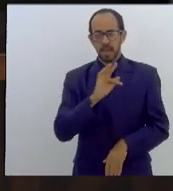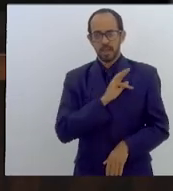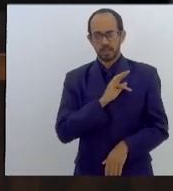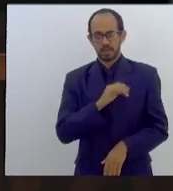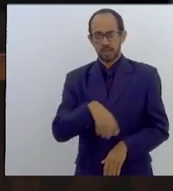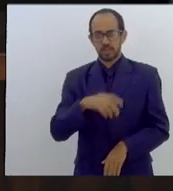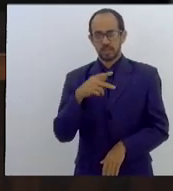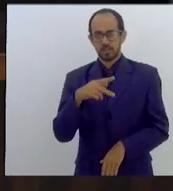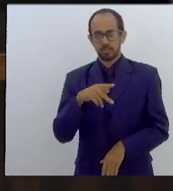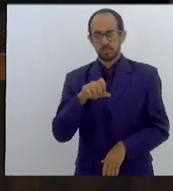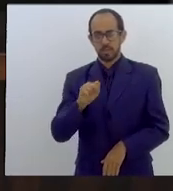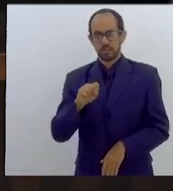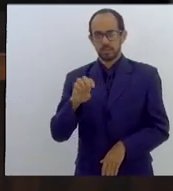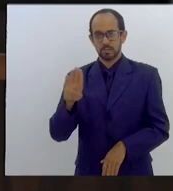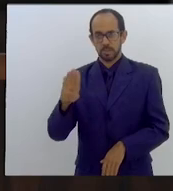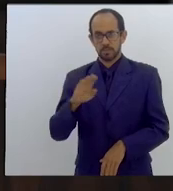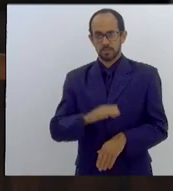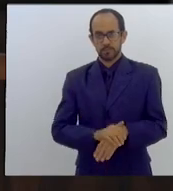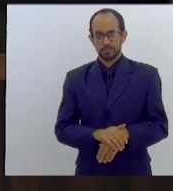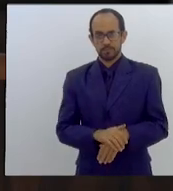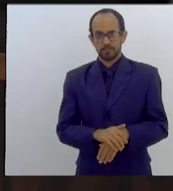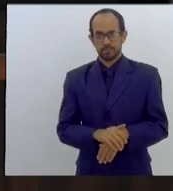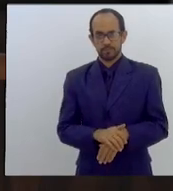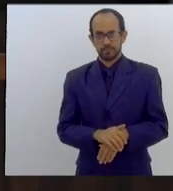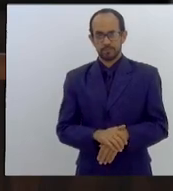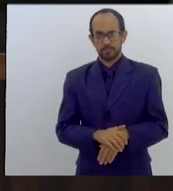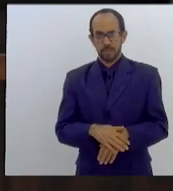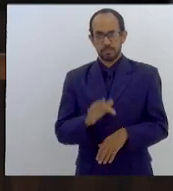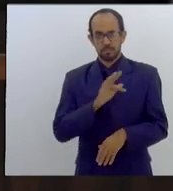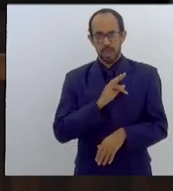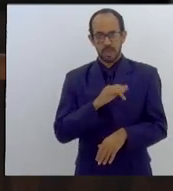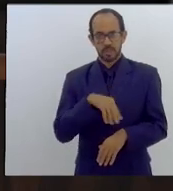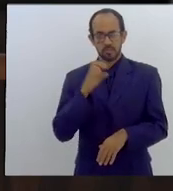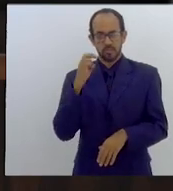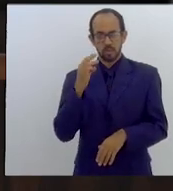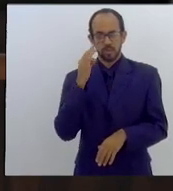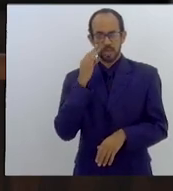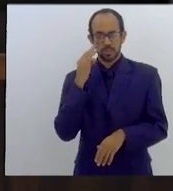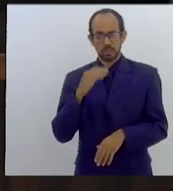PSB. Deputado, presidente. Bancada do PSOL, deputada Marta, deputado Valdec.